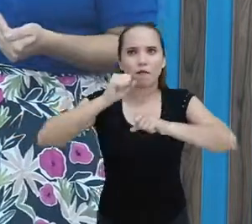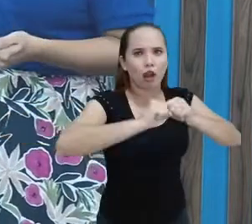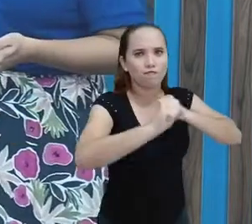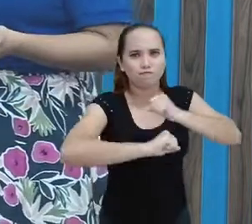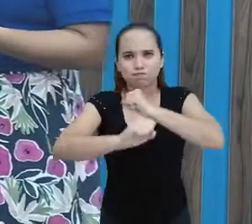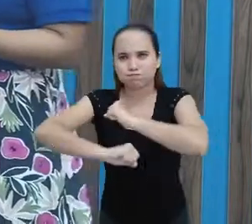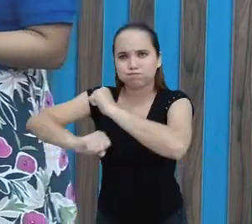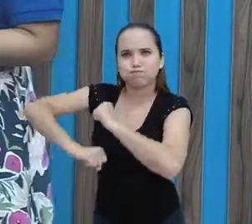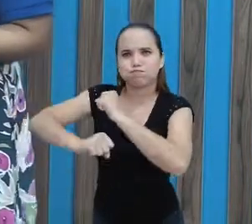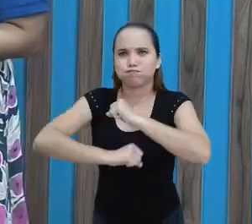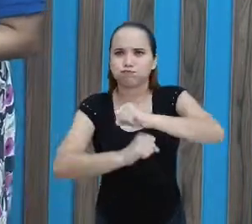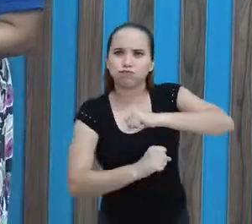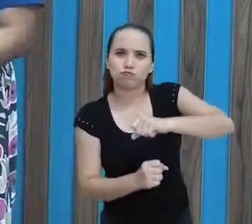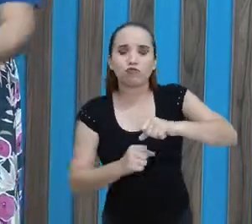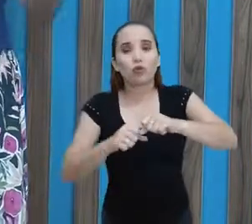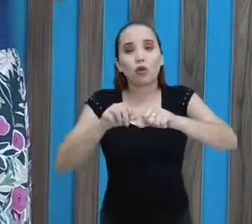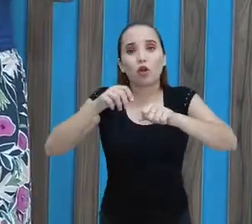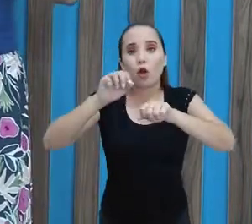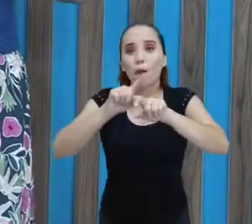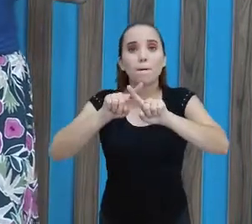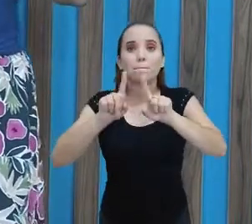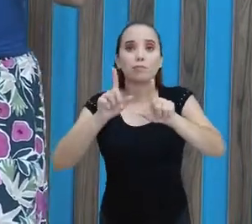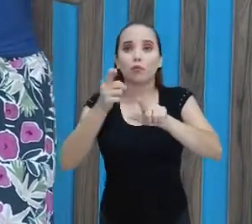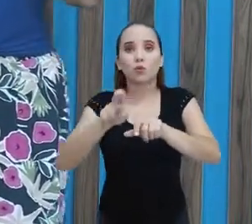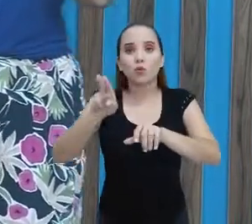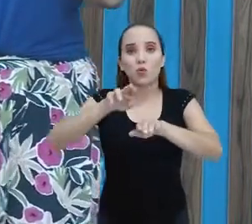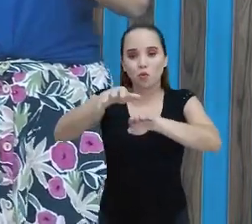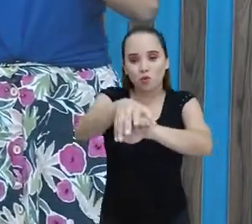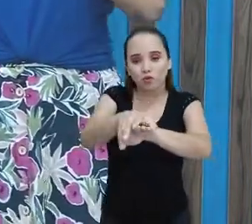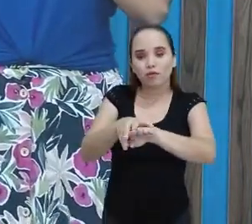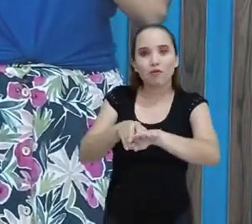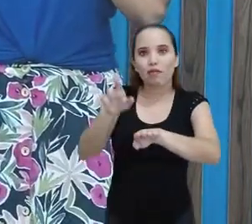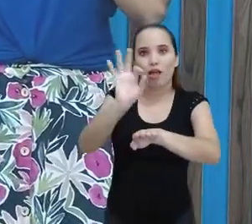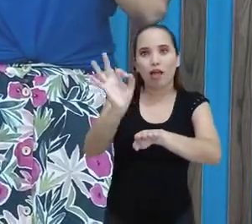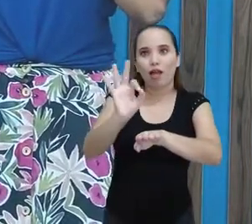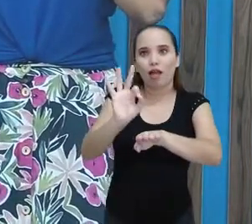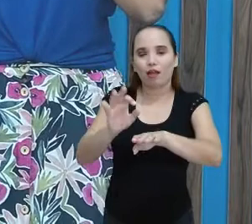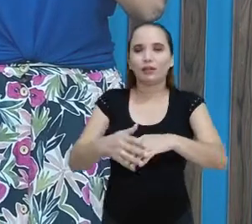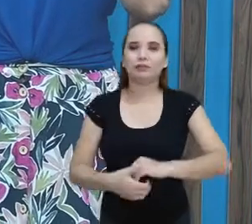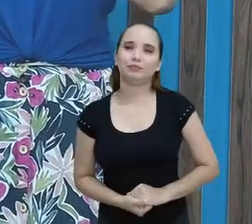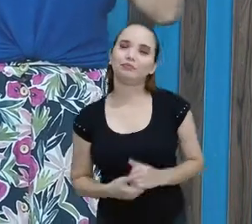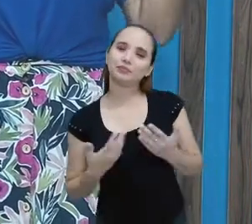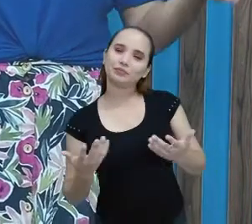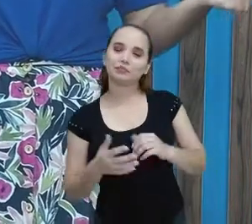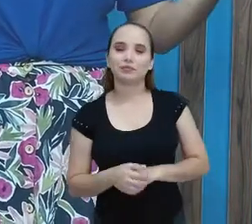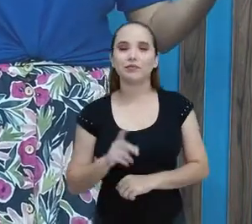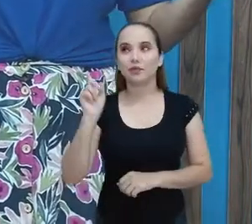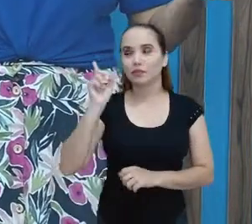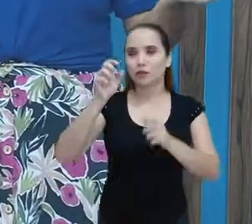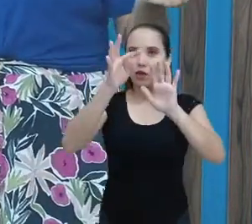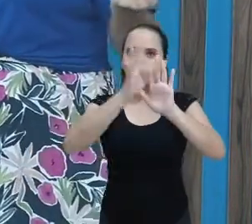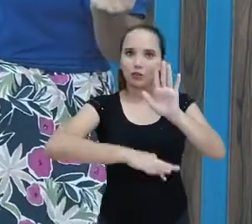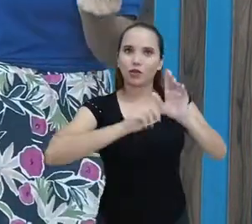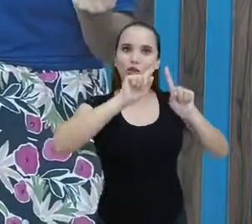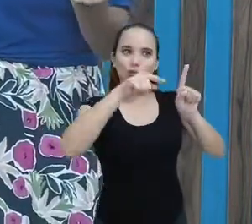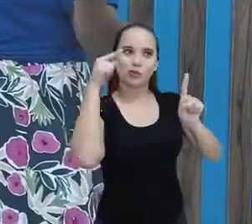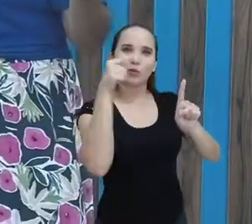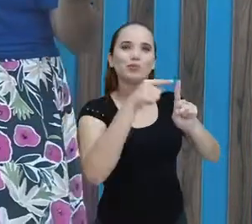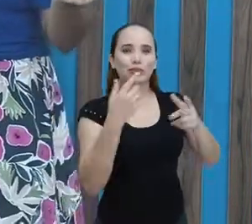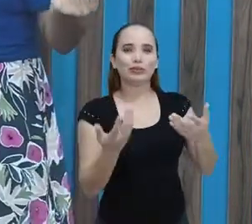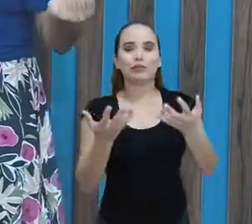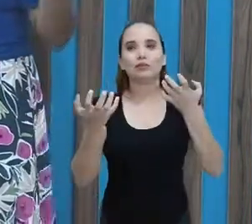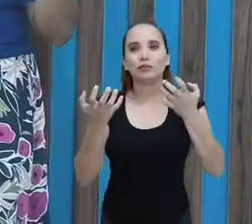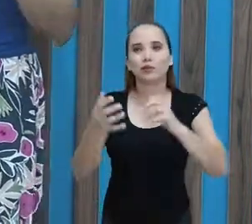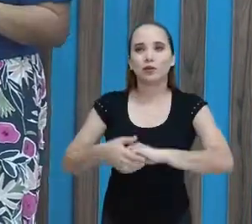virgem, jovem, cabelos longos e pretos, mas é muito mais conciso, não é isso, gente? Então, meus amores, eu queria que